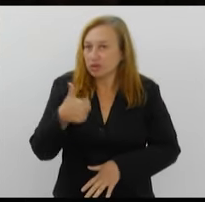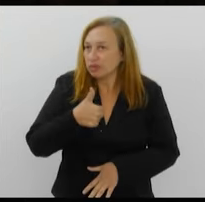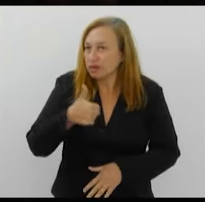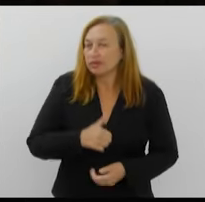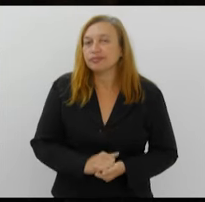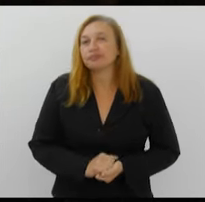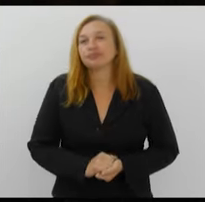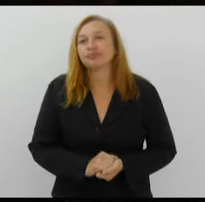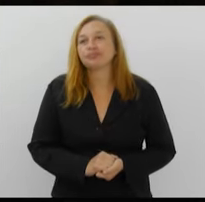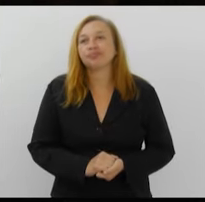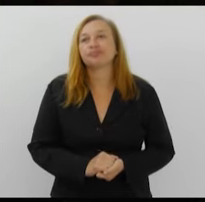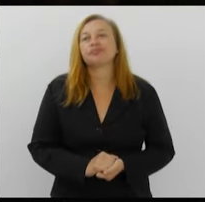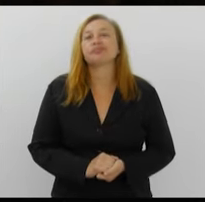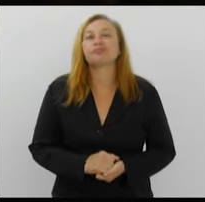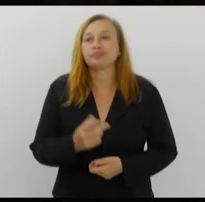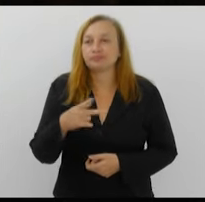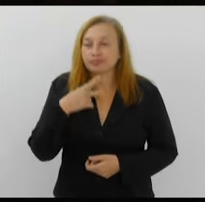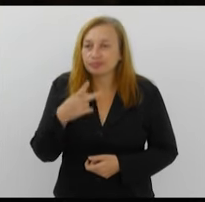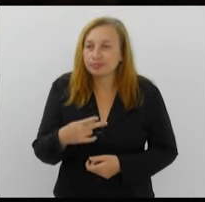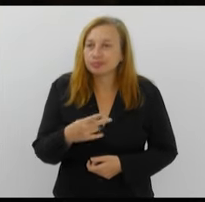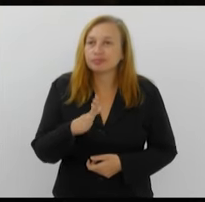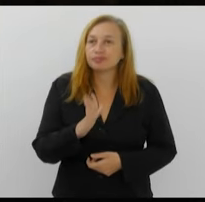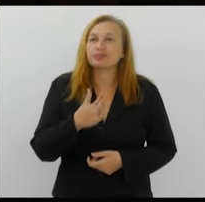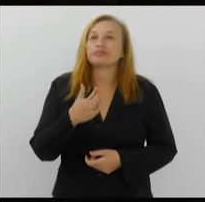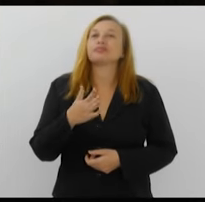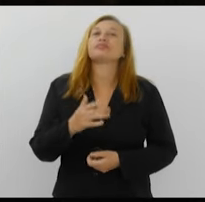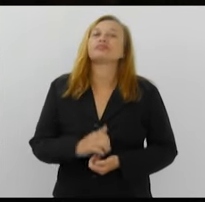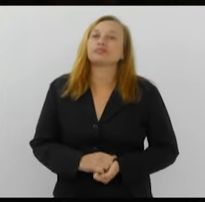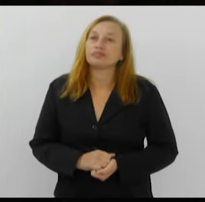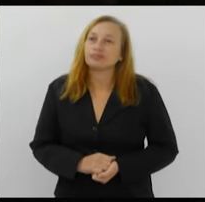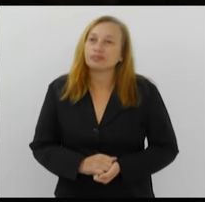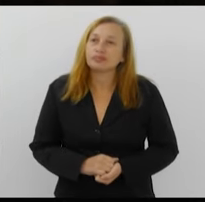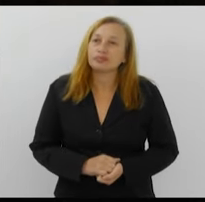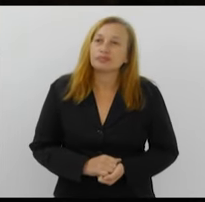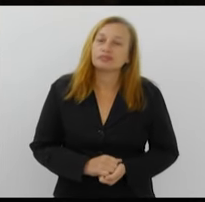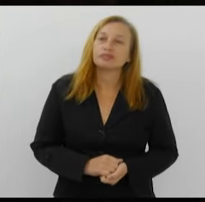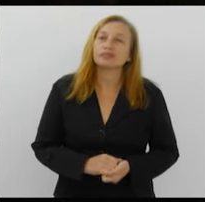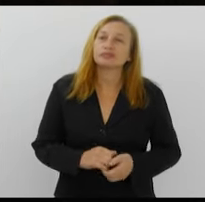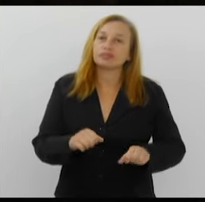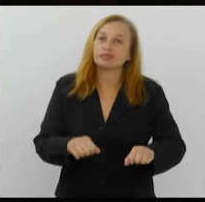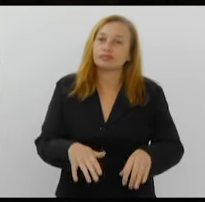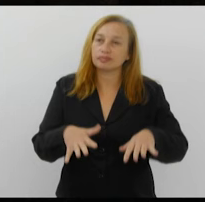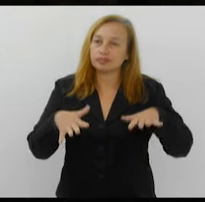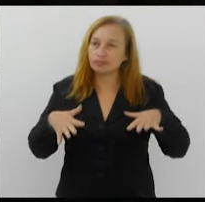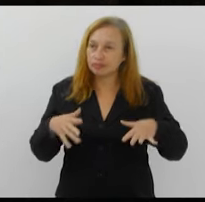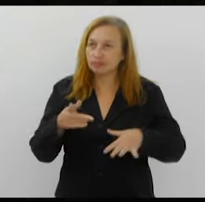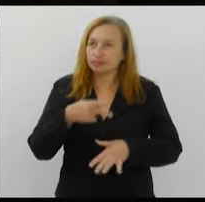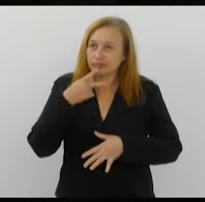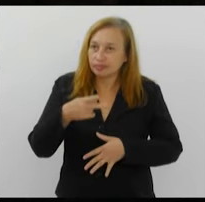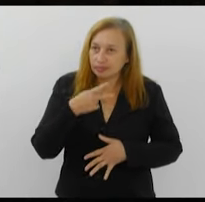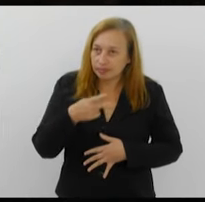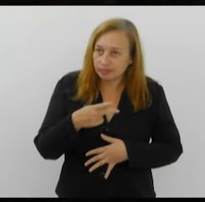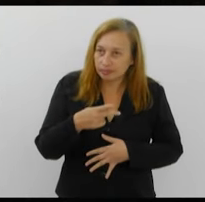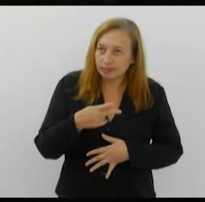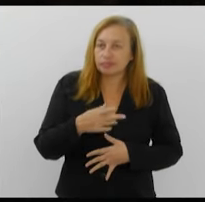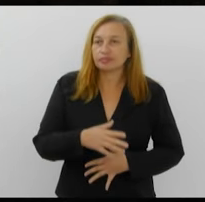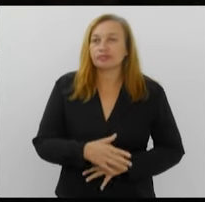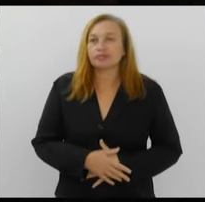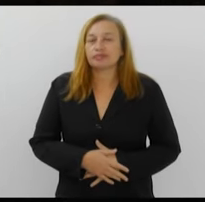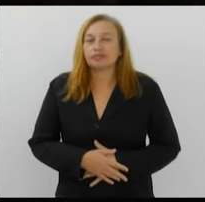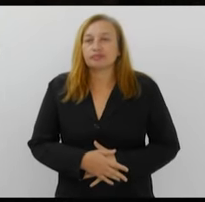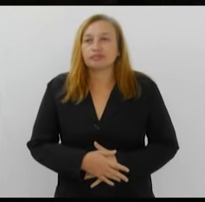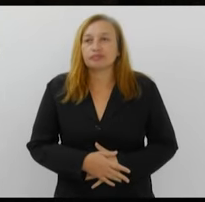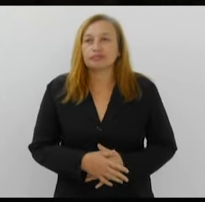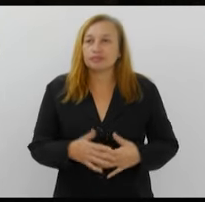para ratificar o que já havia dito durante a sessão plenária sobre as minhas condolências à